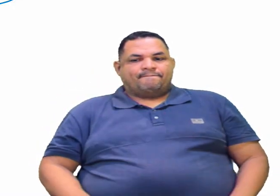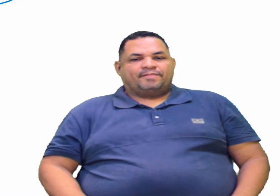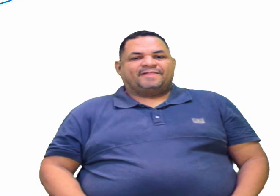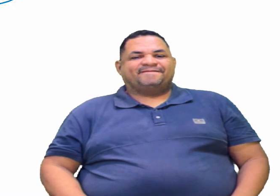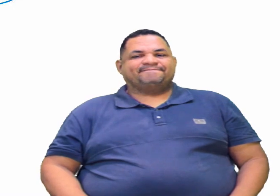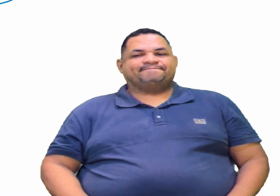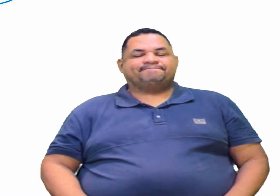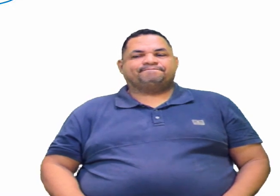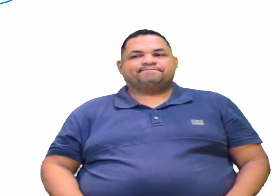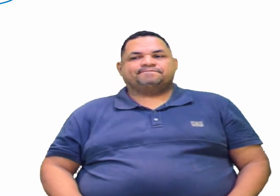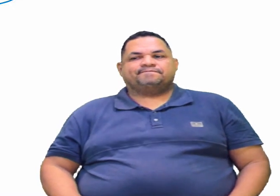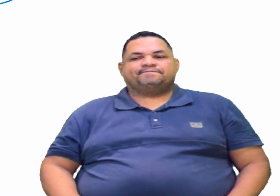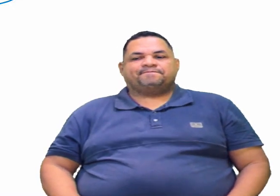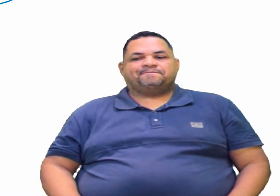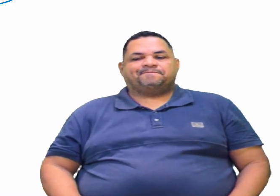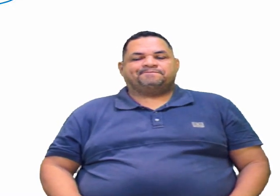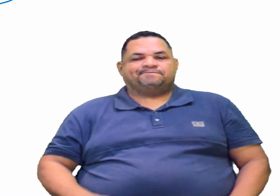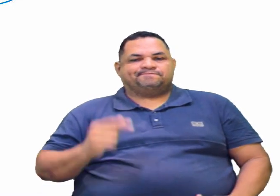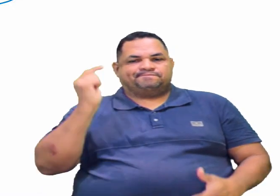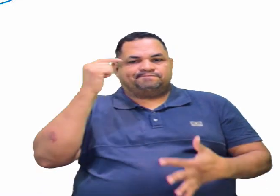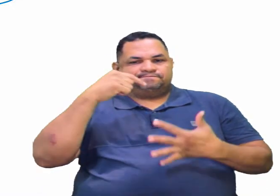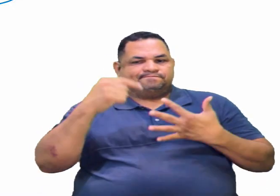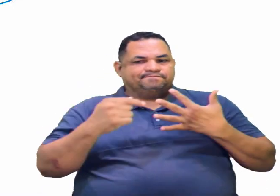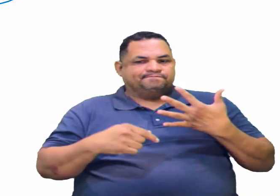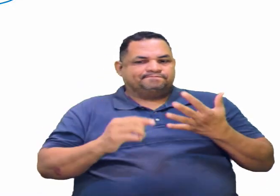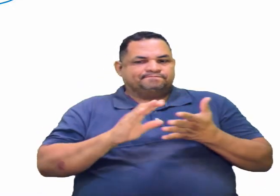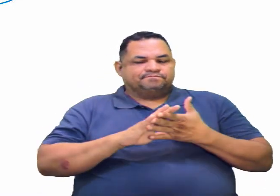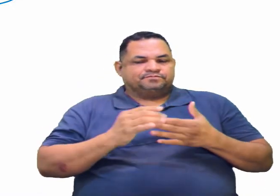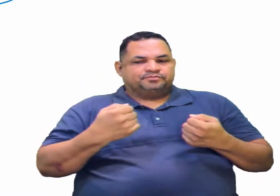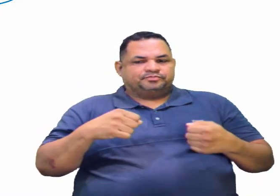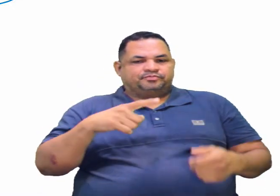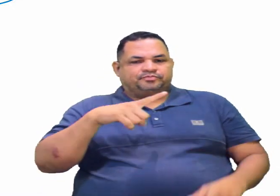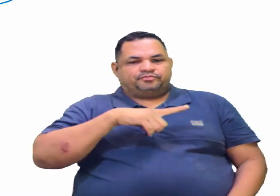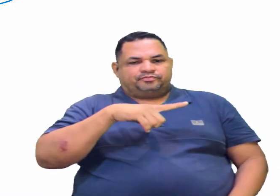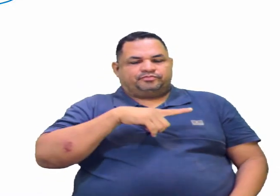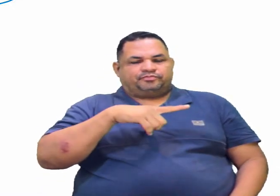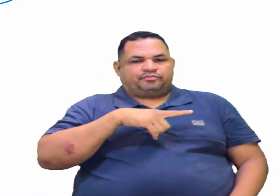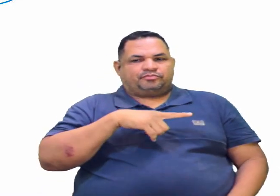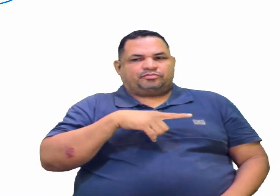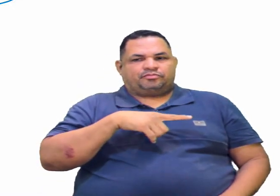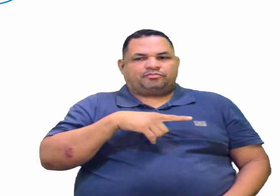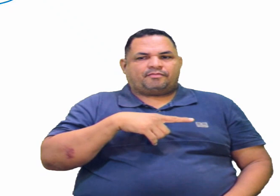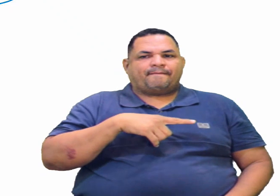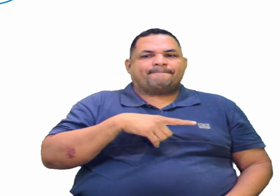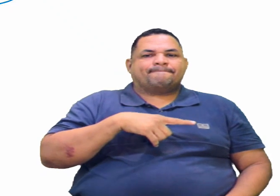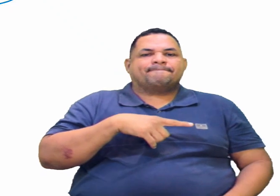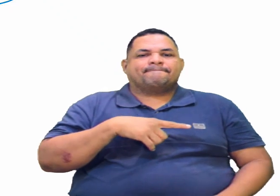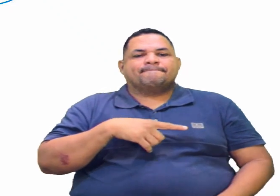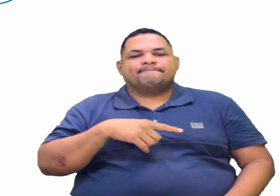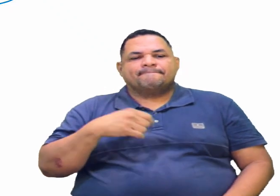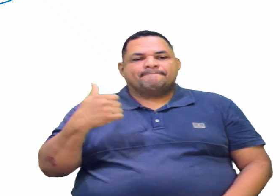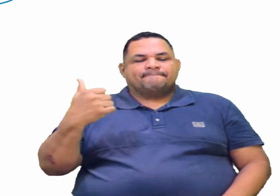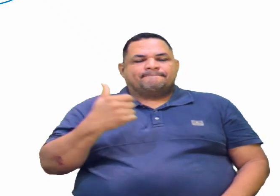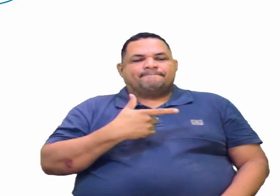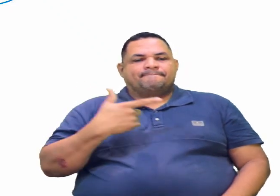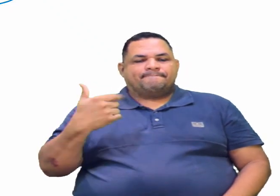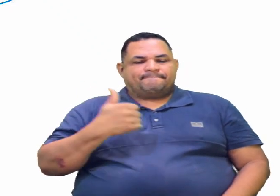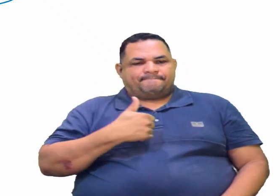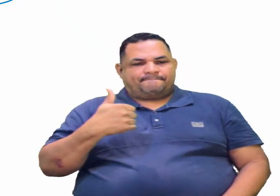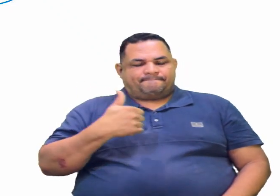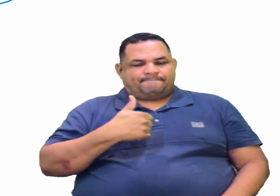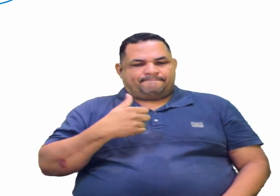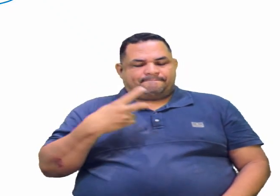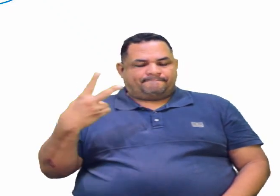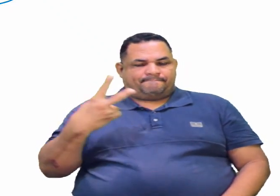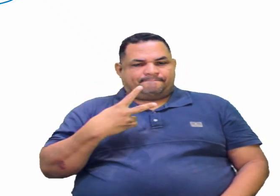substituídos. Agora vamos lá nas alternativas. Eu tenho que ter, respectivamente, para ser certa, primária